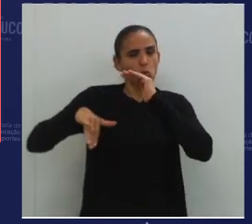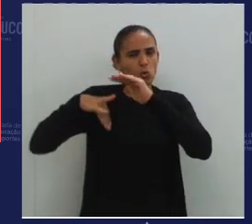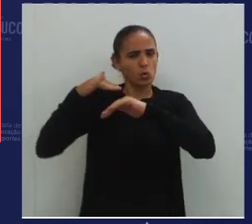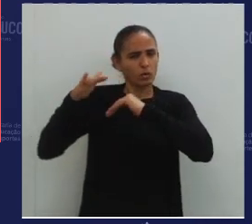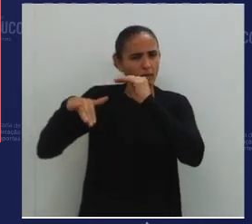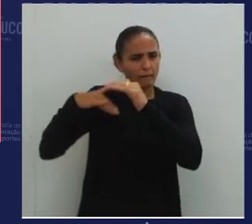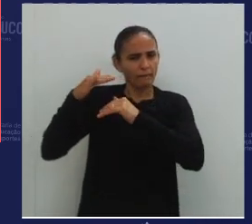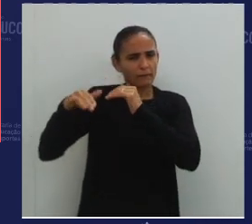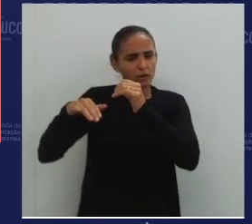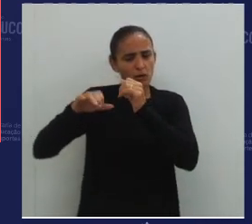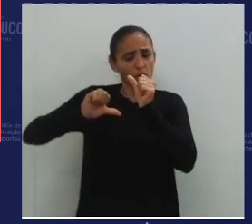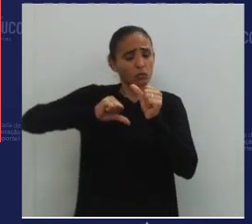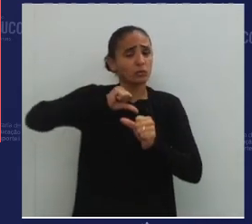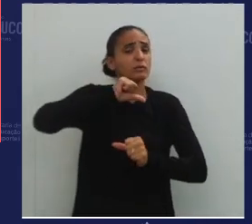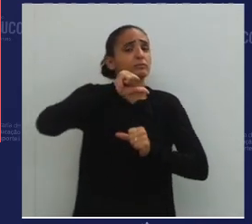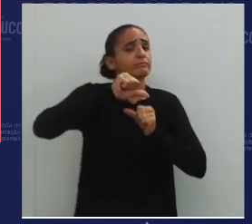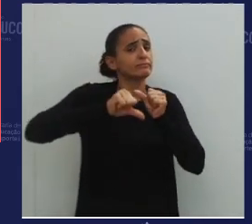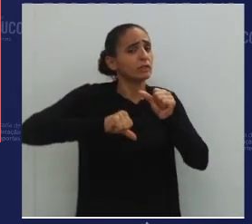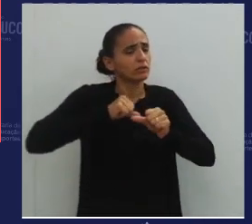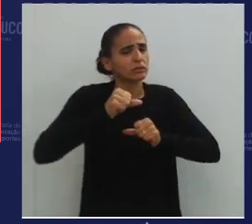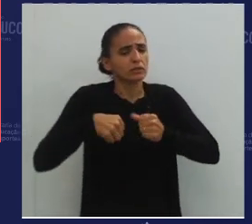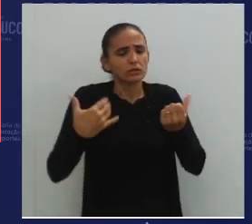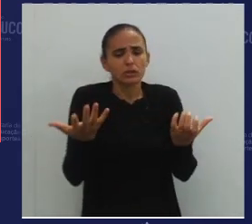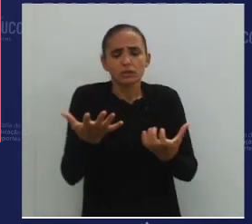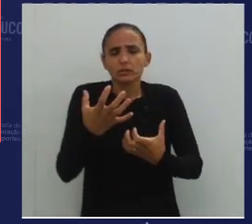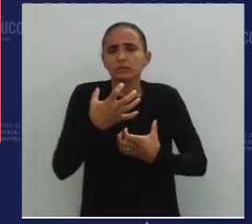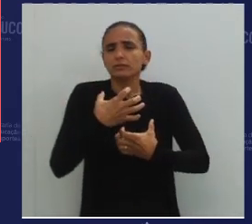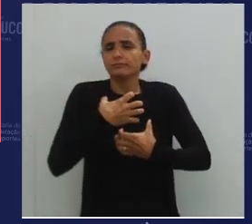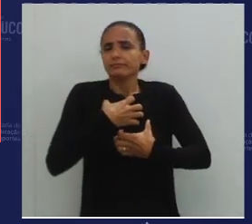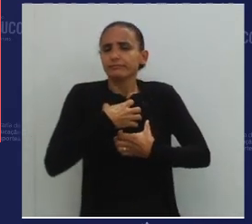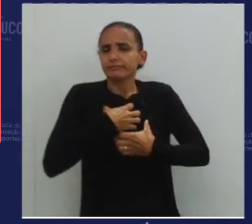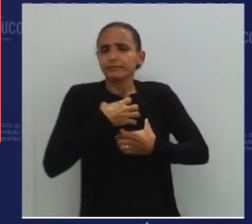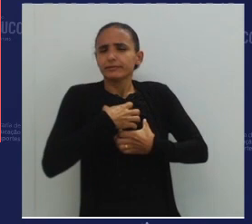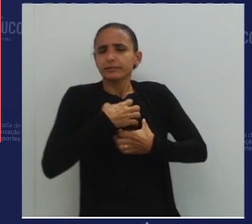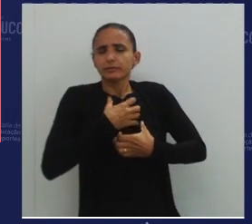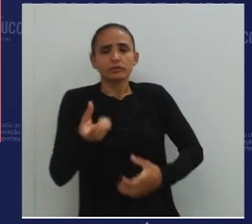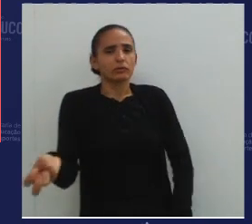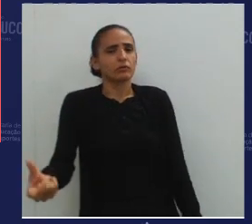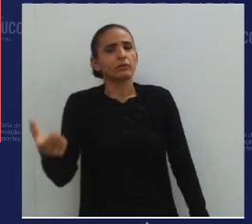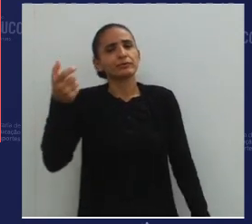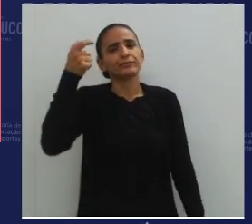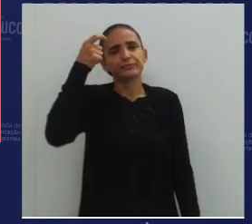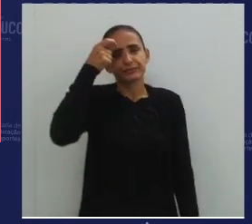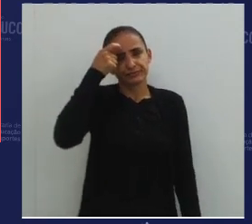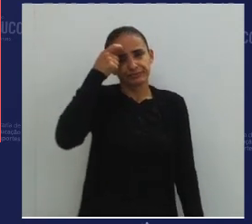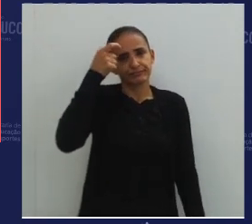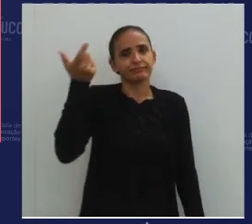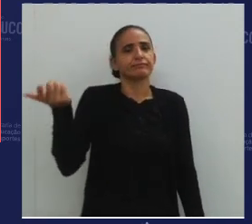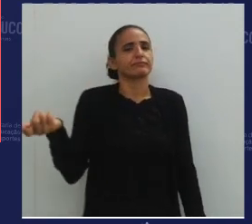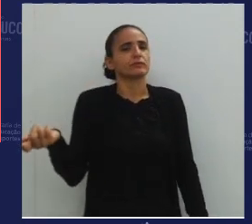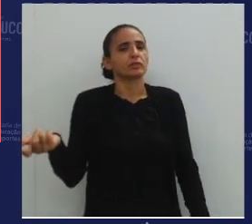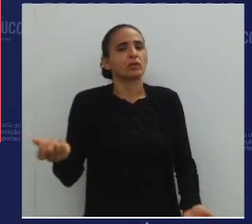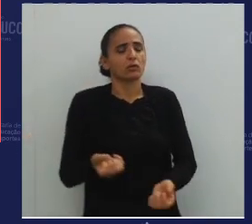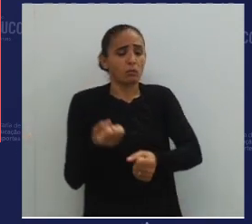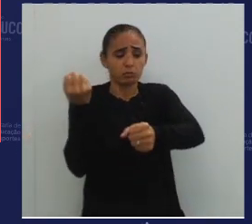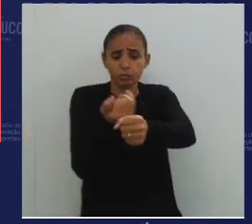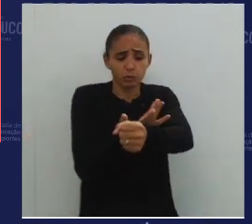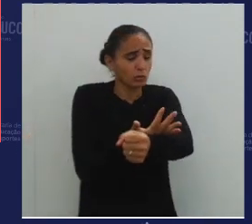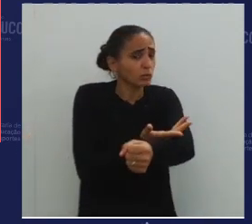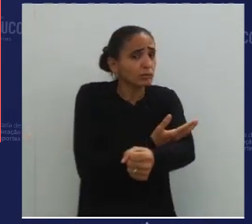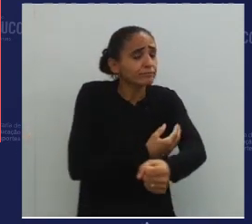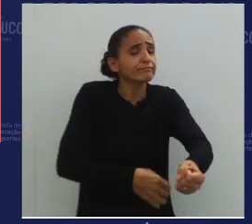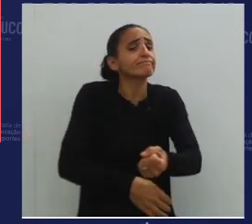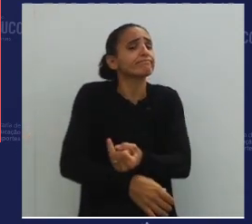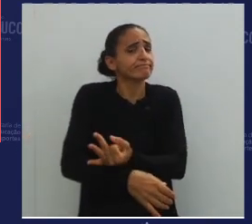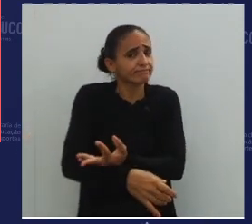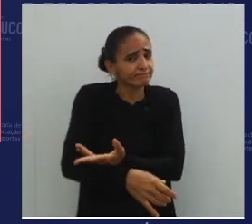produzir umas alterações na sensação do grau de nossa consciência ou no estado